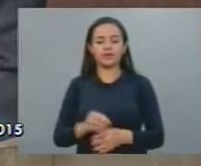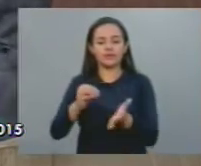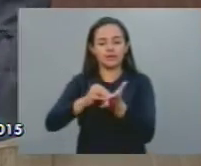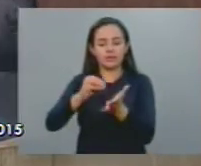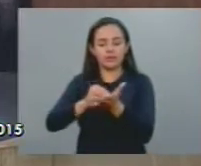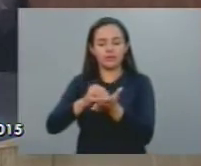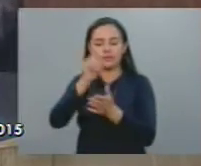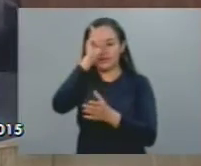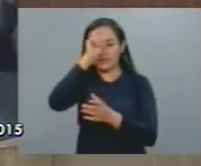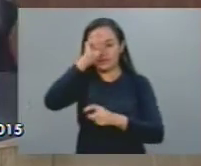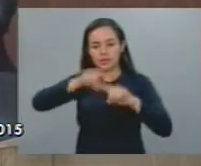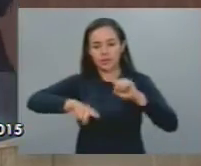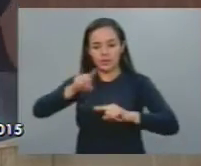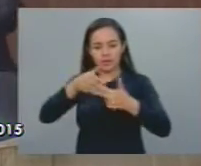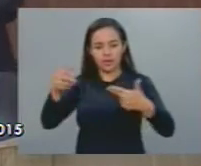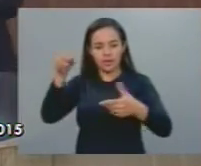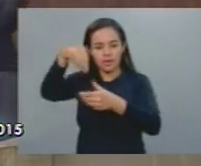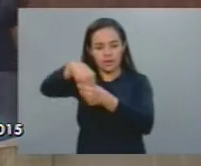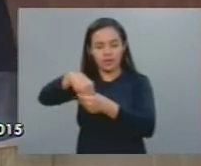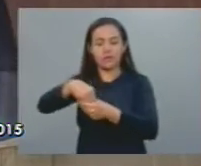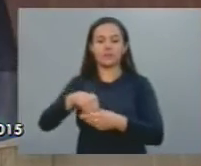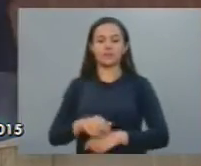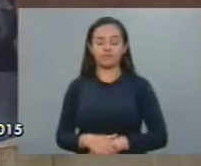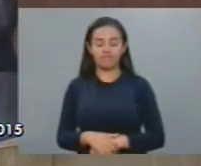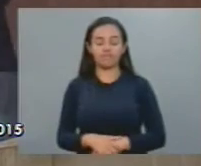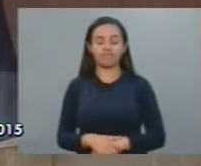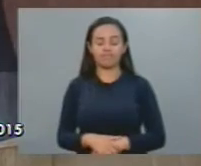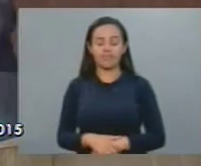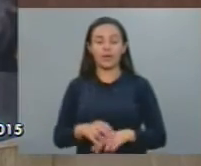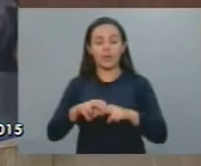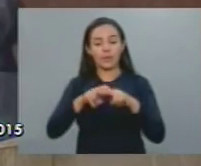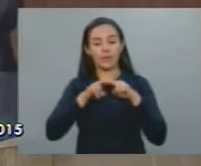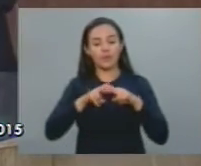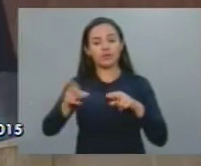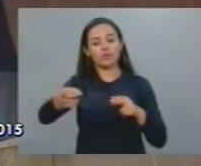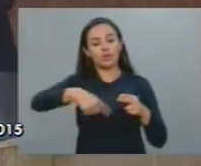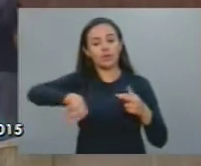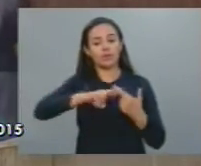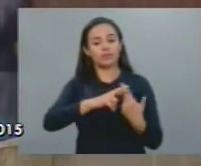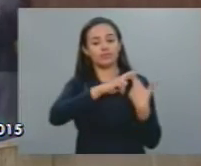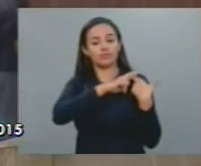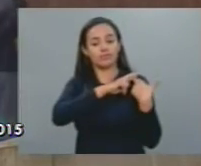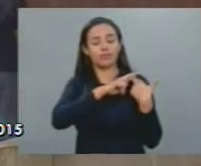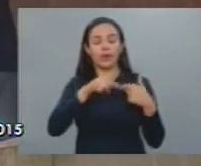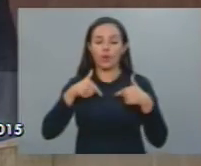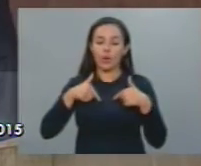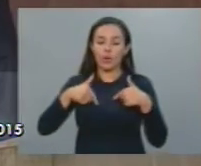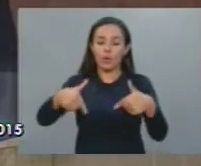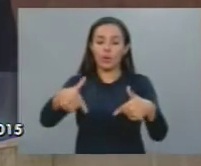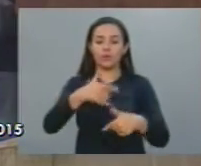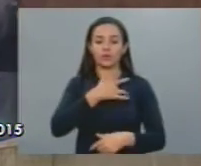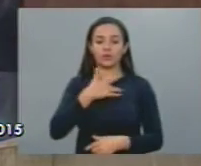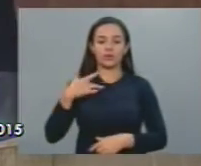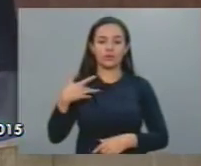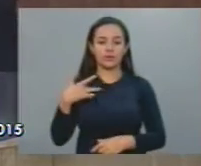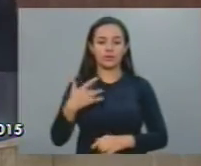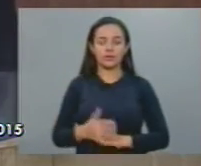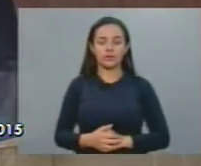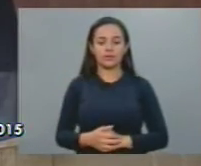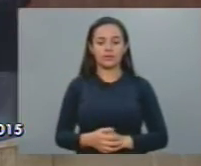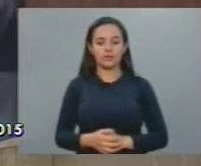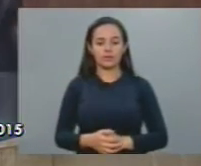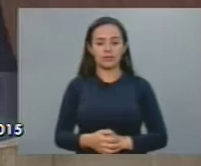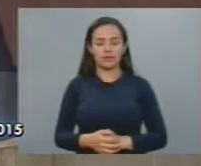médicos? Portanto, nosso mandato tem um compromisso, um pilar, que é, sem dúvida alguma, de,